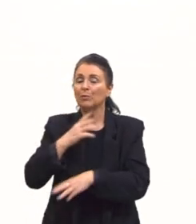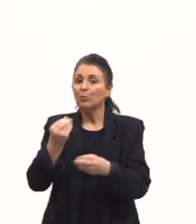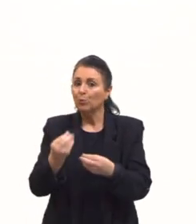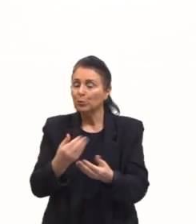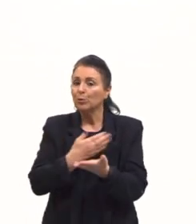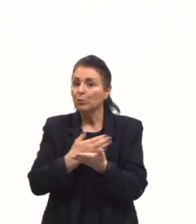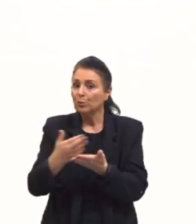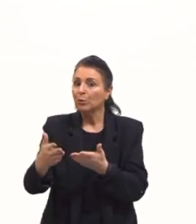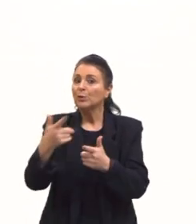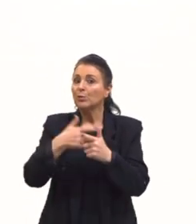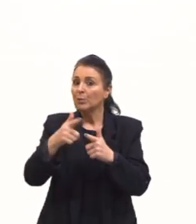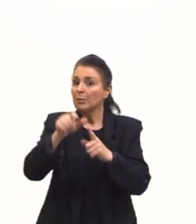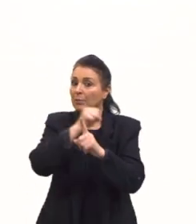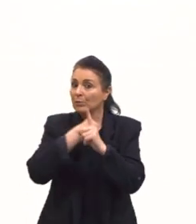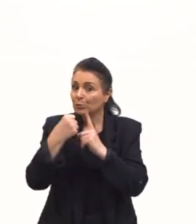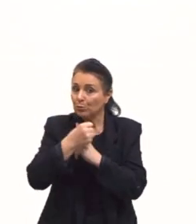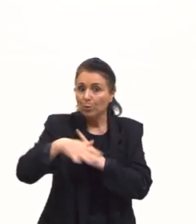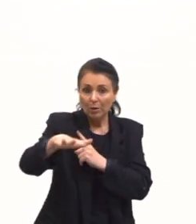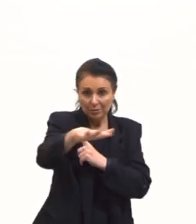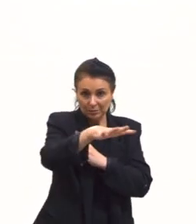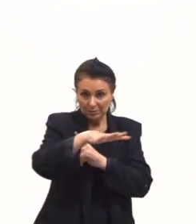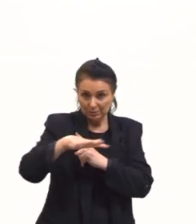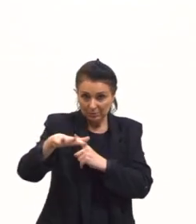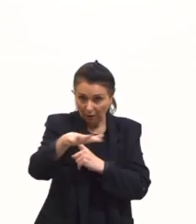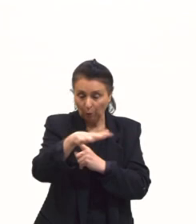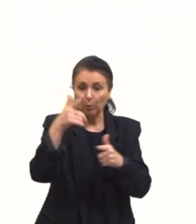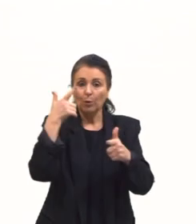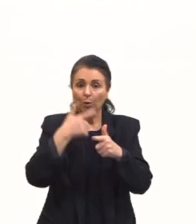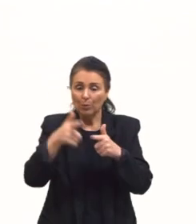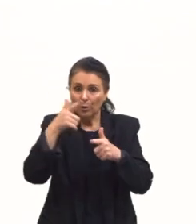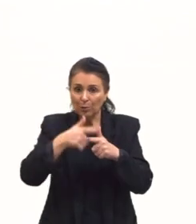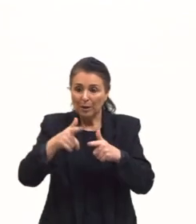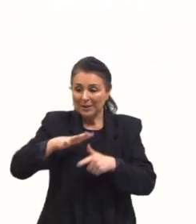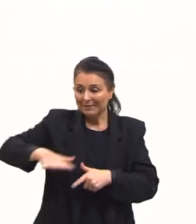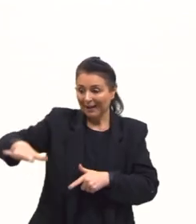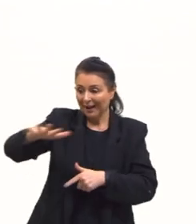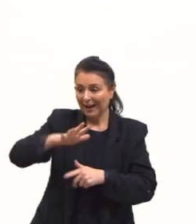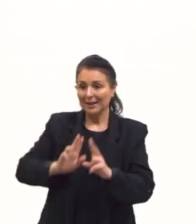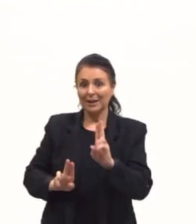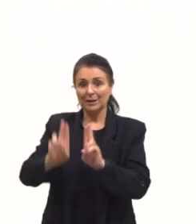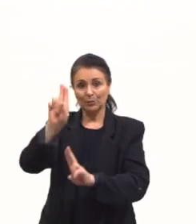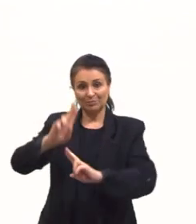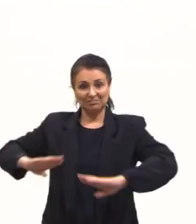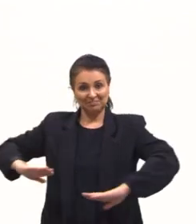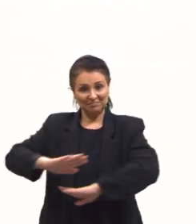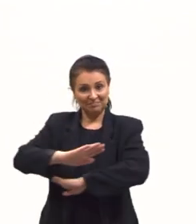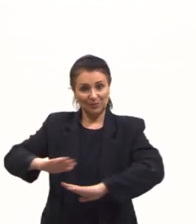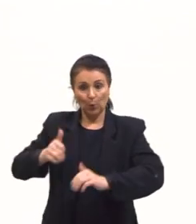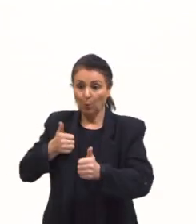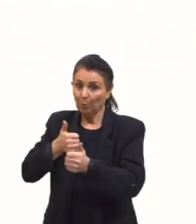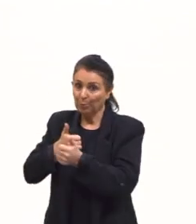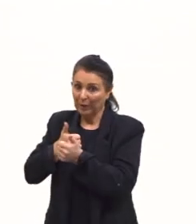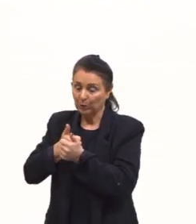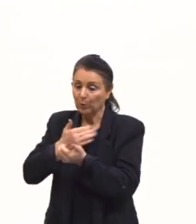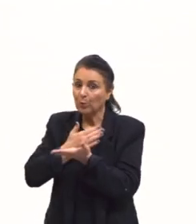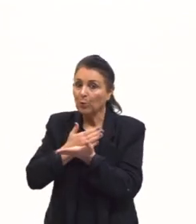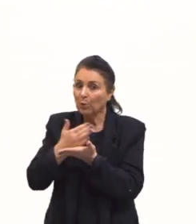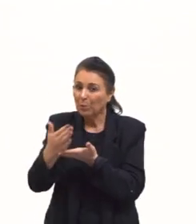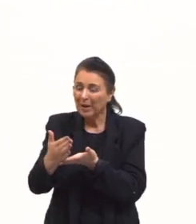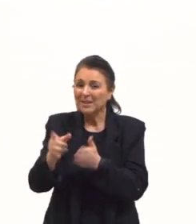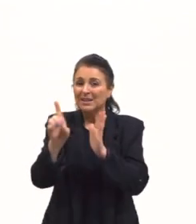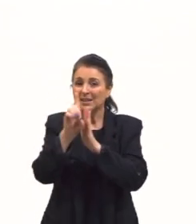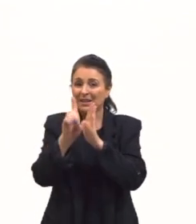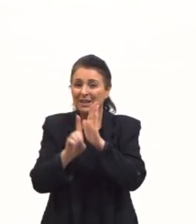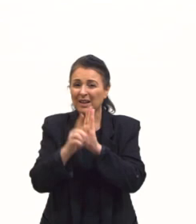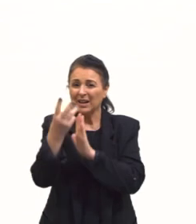problemas sociais como a gente já tinha falado tá problema em áreas urbanas adjacentes aquela questão toda começa a partir de